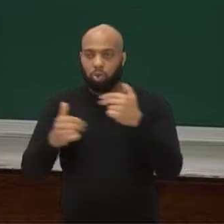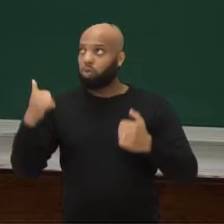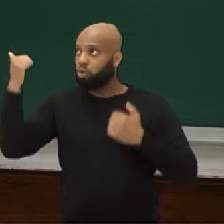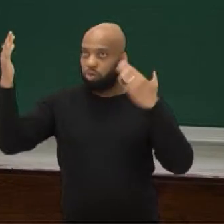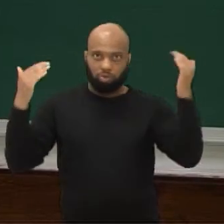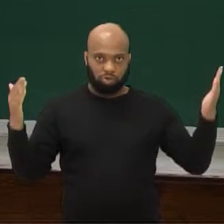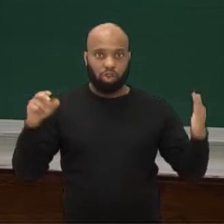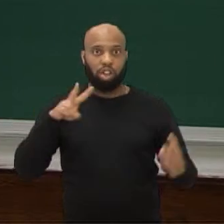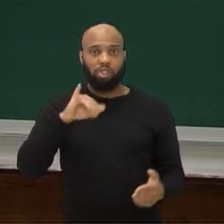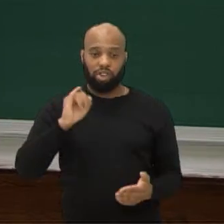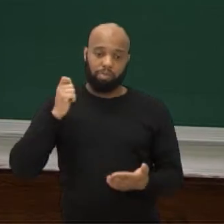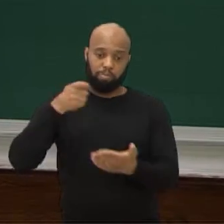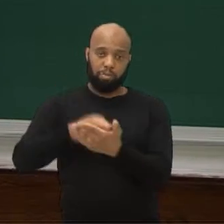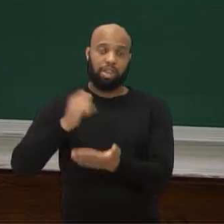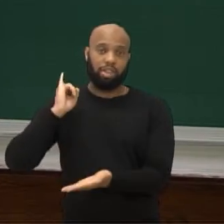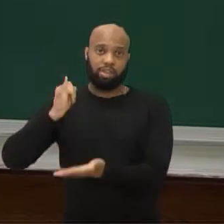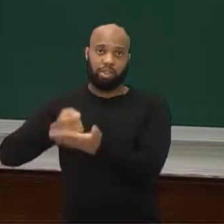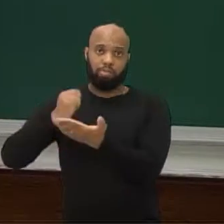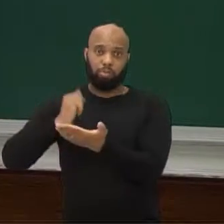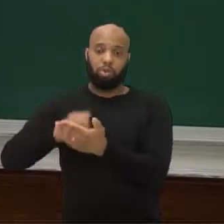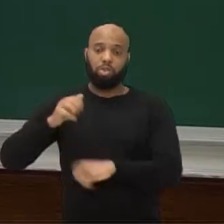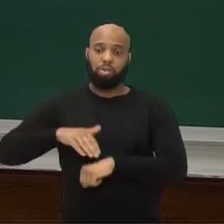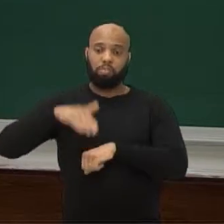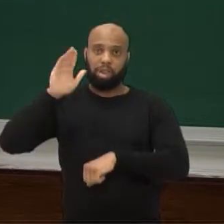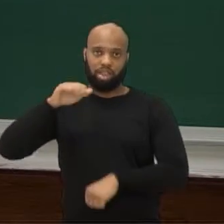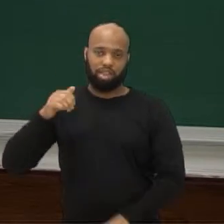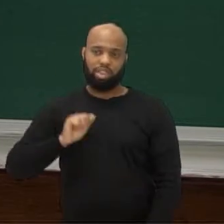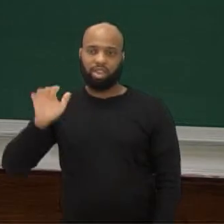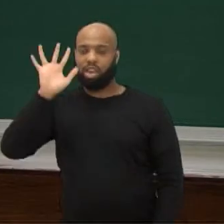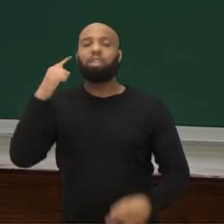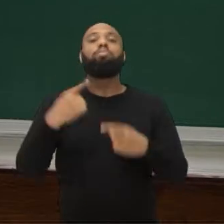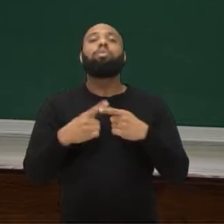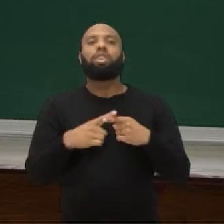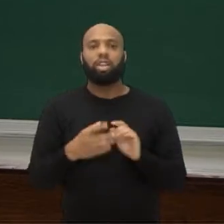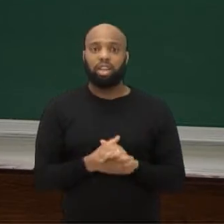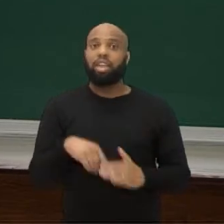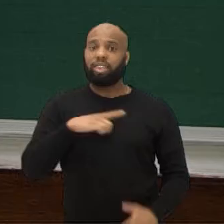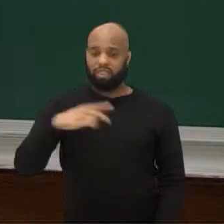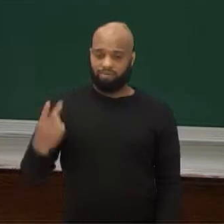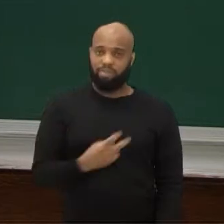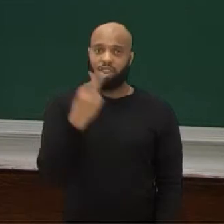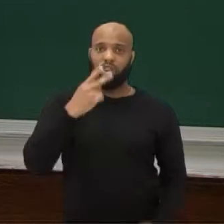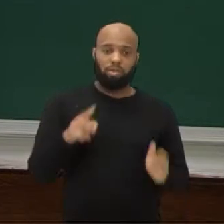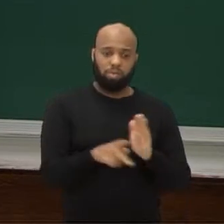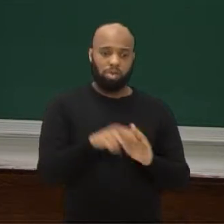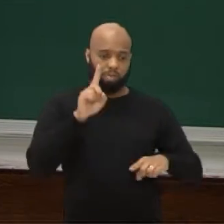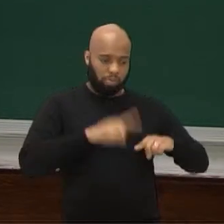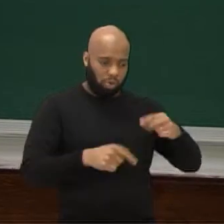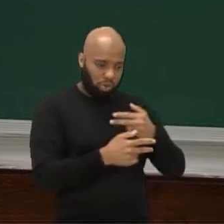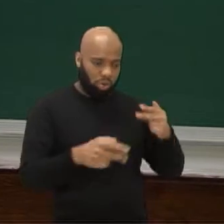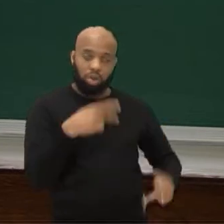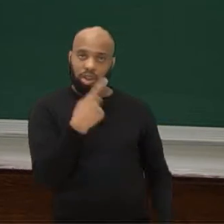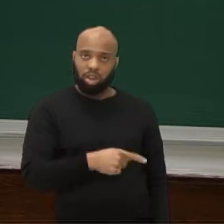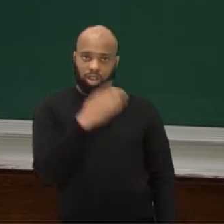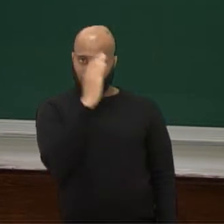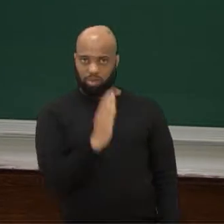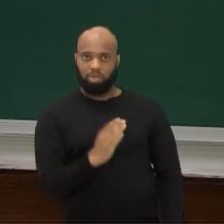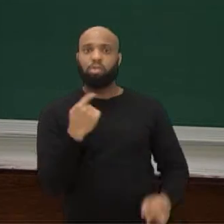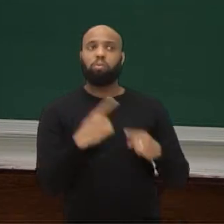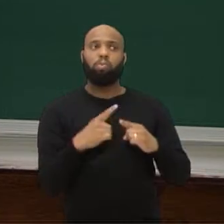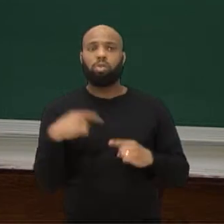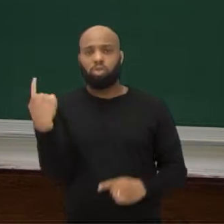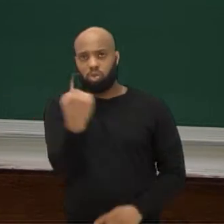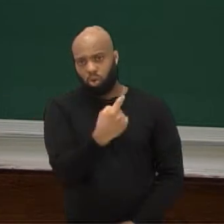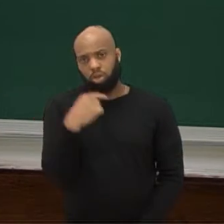fora vai pagar imposto, vai ficar mais caro, porque se valoriza o produtor nacional. Afinal de contas,